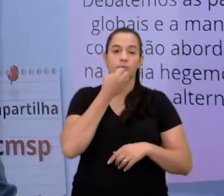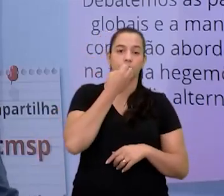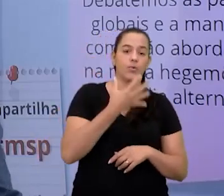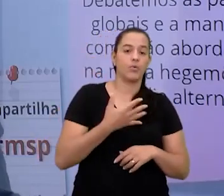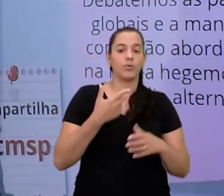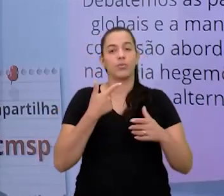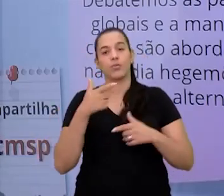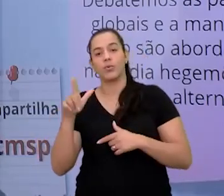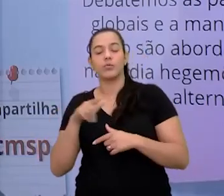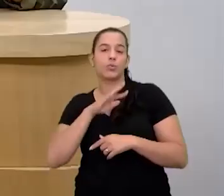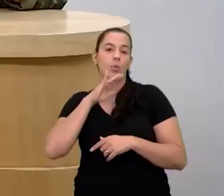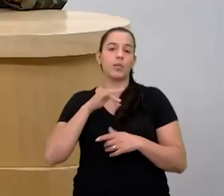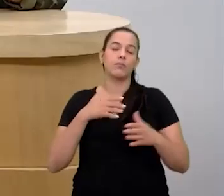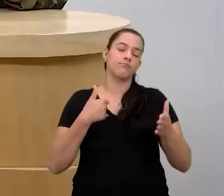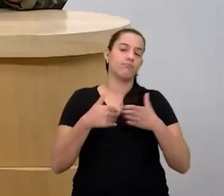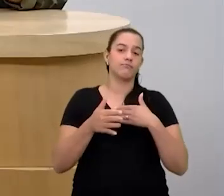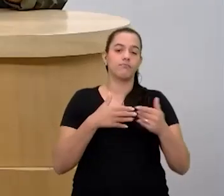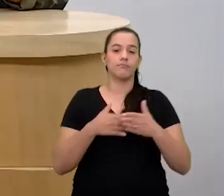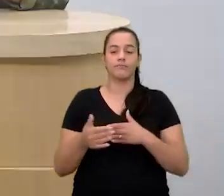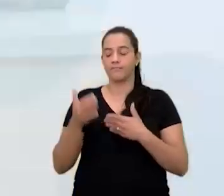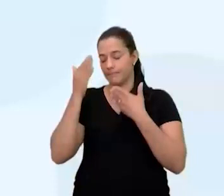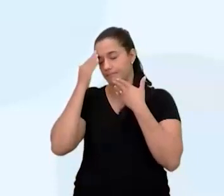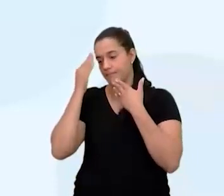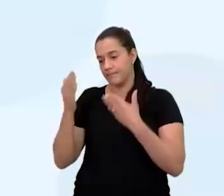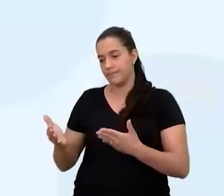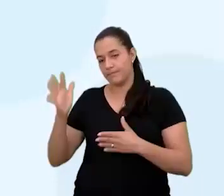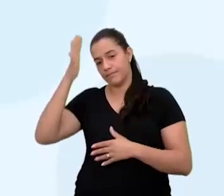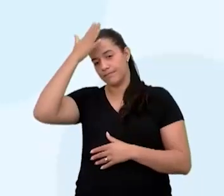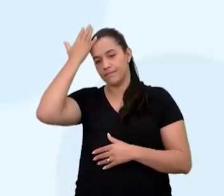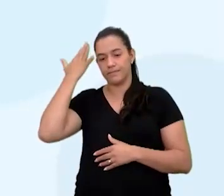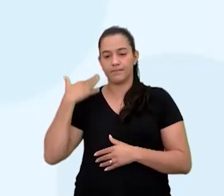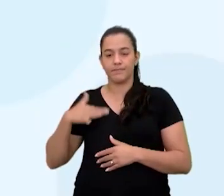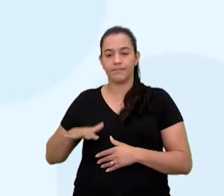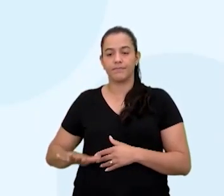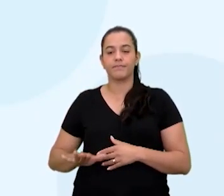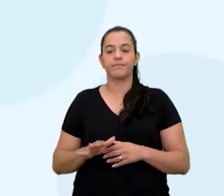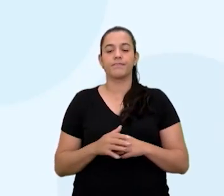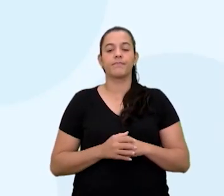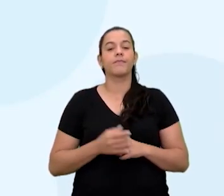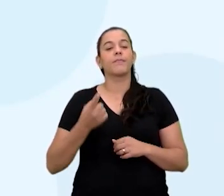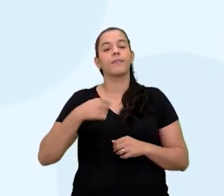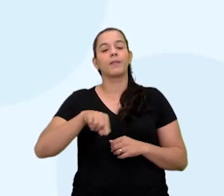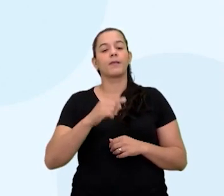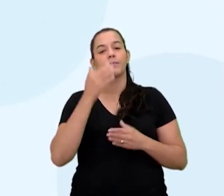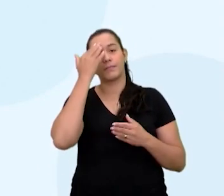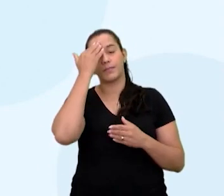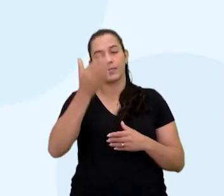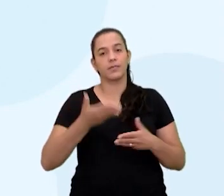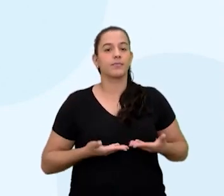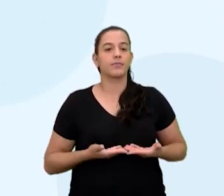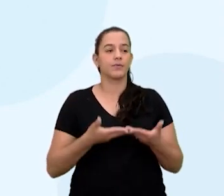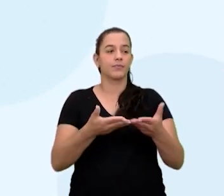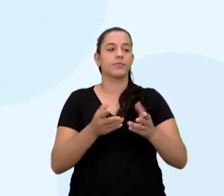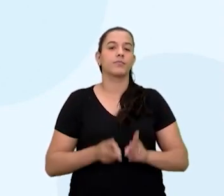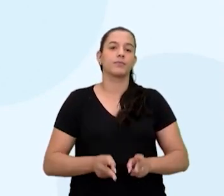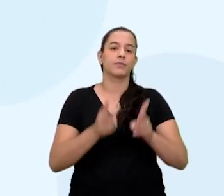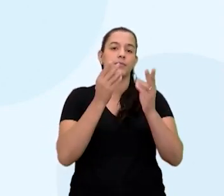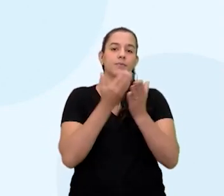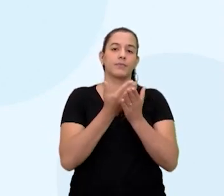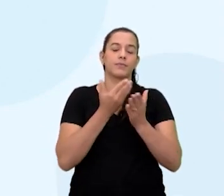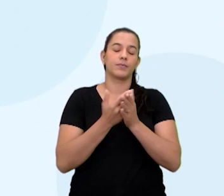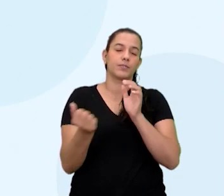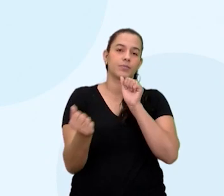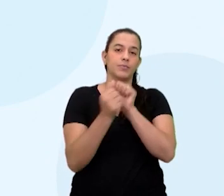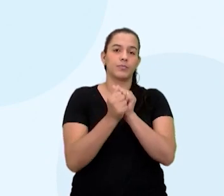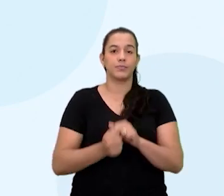outros interesses. É e a gente tem que investigar. Professora Tayana, muito obrigado pela sua participação. Eu que agradeço, já estou aqui, ó, fazendo parte do... Está convidada para diversas aulas. Vem aí, tamo junto.